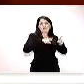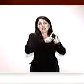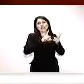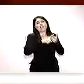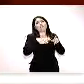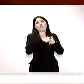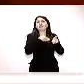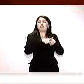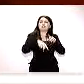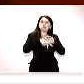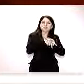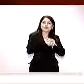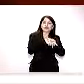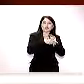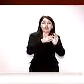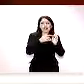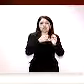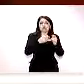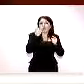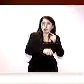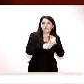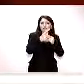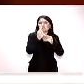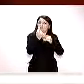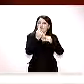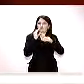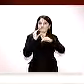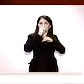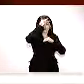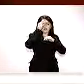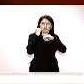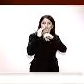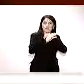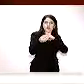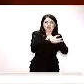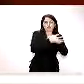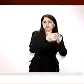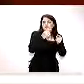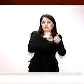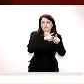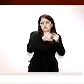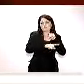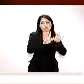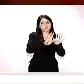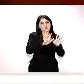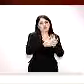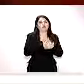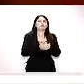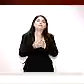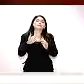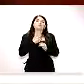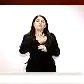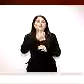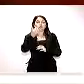item 46 embora irregular o pagamento de prêmio da da assiduidade ponto no qual a sentença deve ser